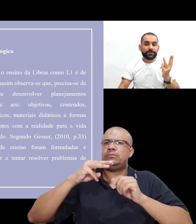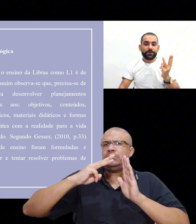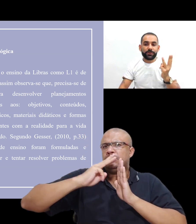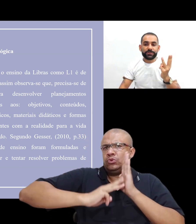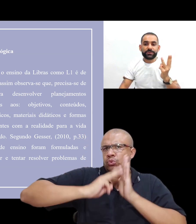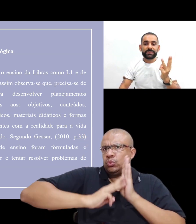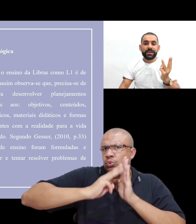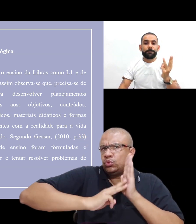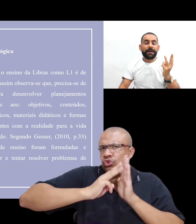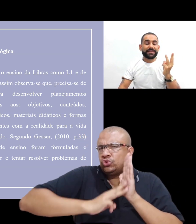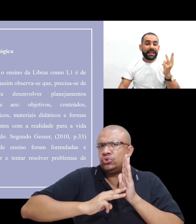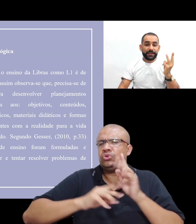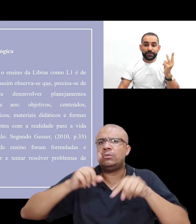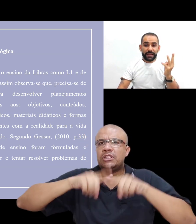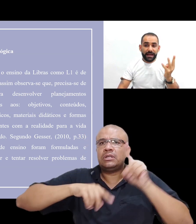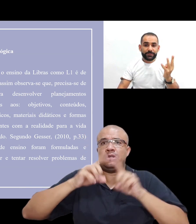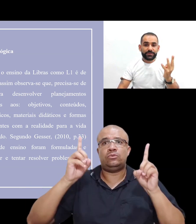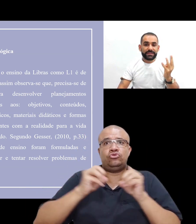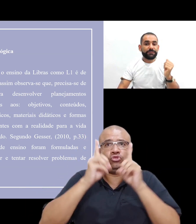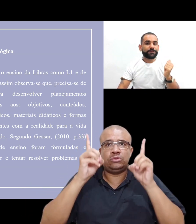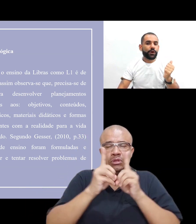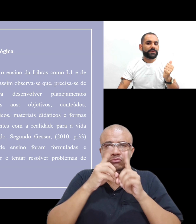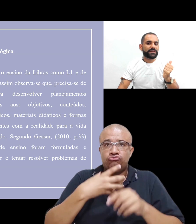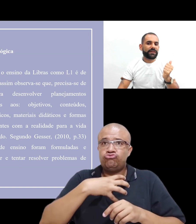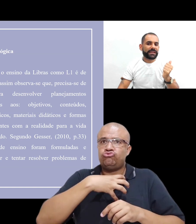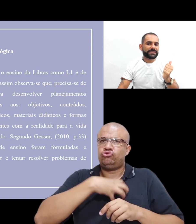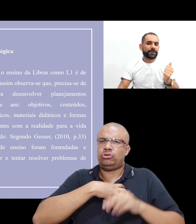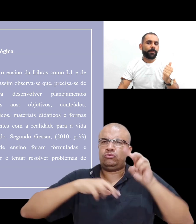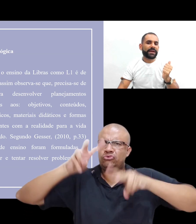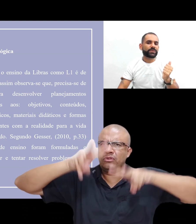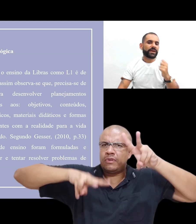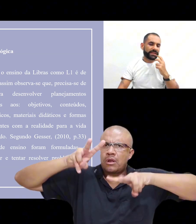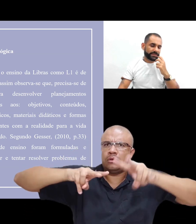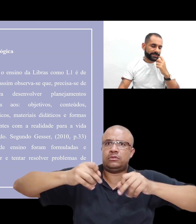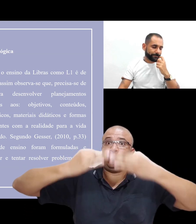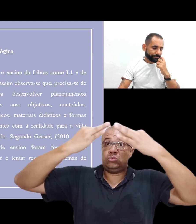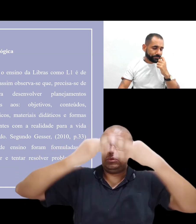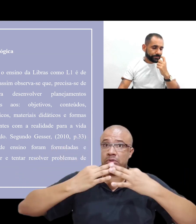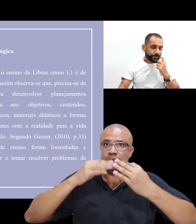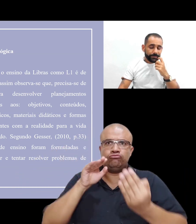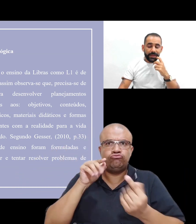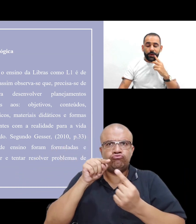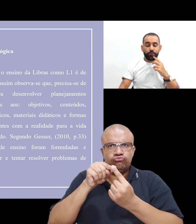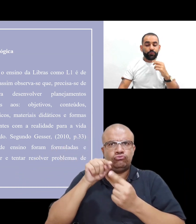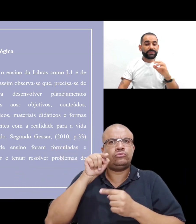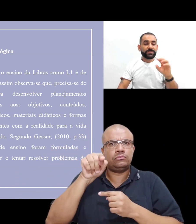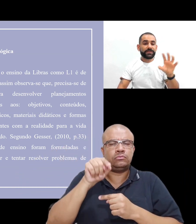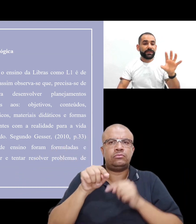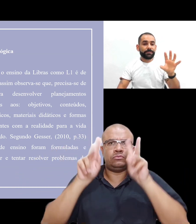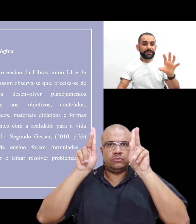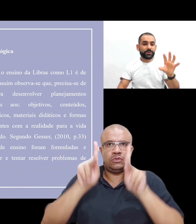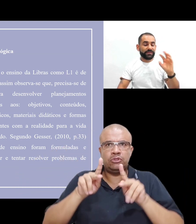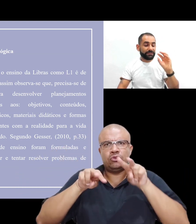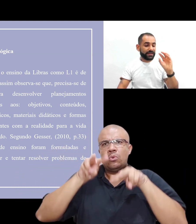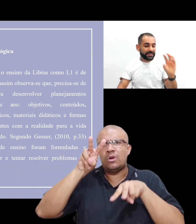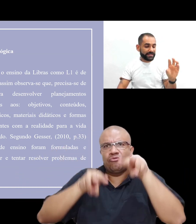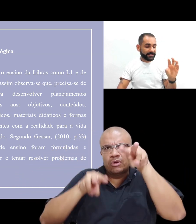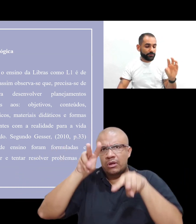procedimentos metodológicos, materiais didáticos e formas de avaliação mais coerentes. O jeito que a